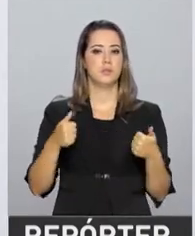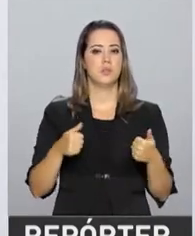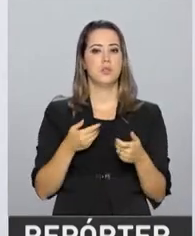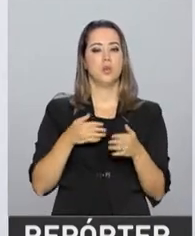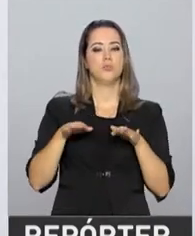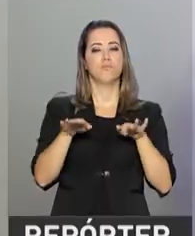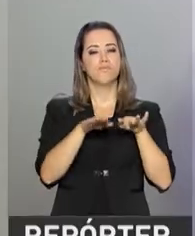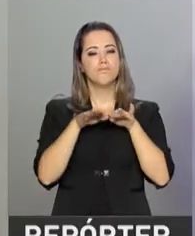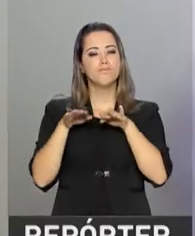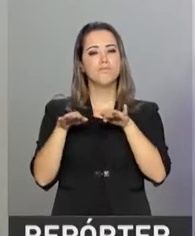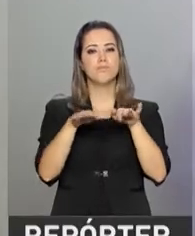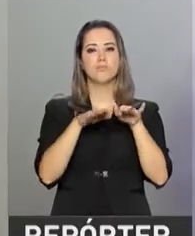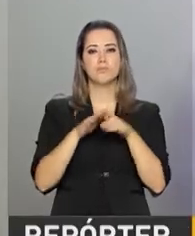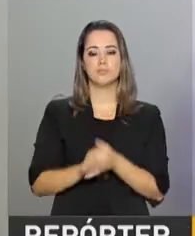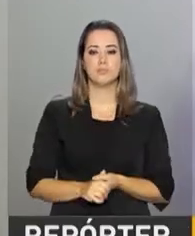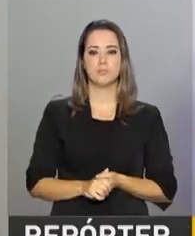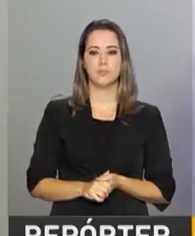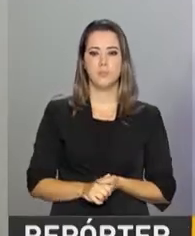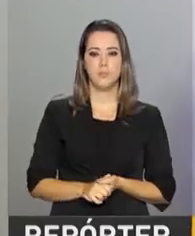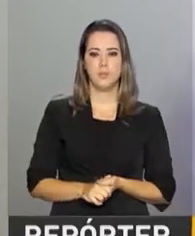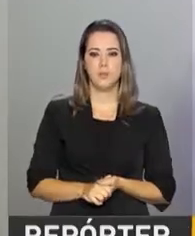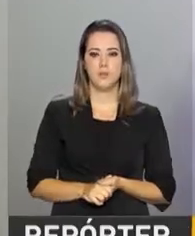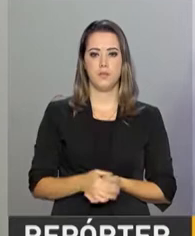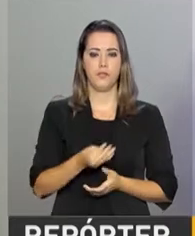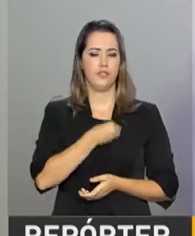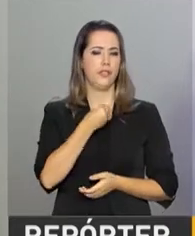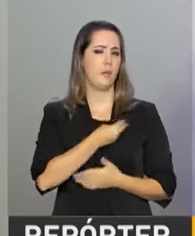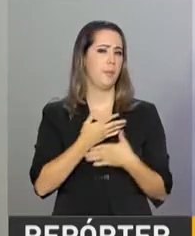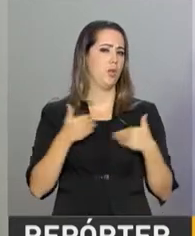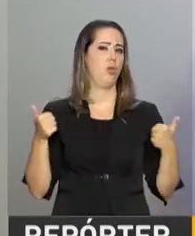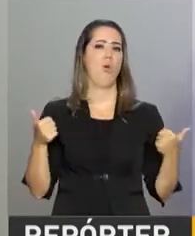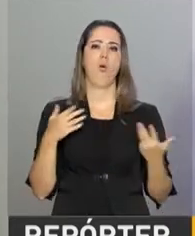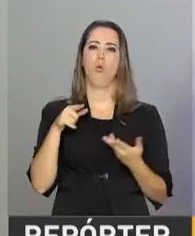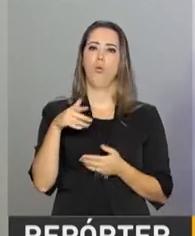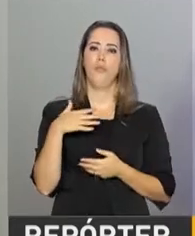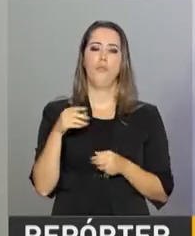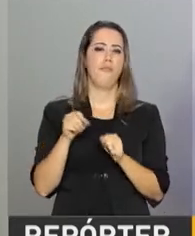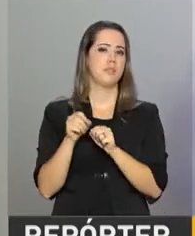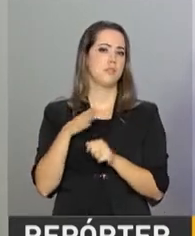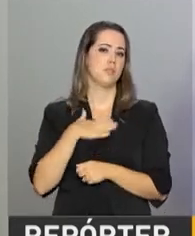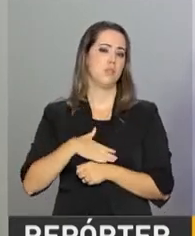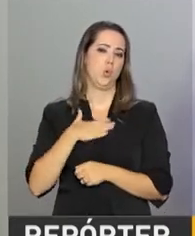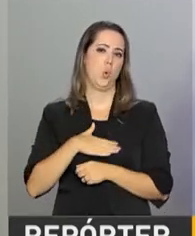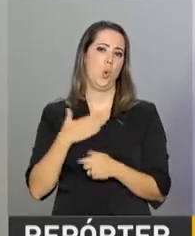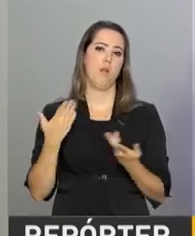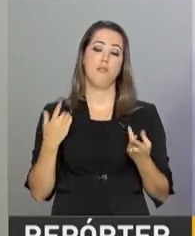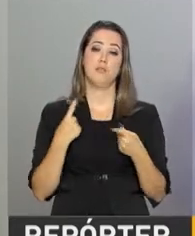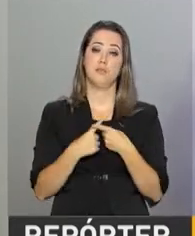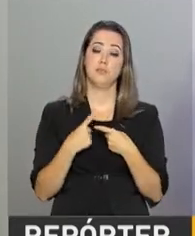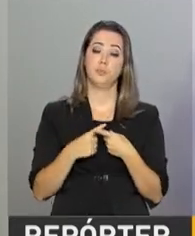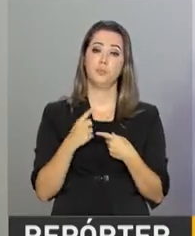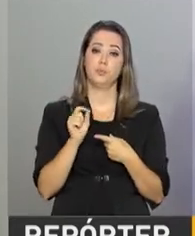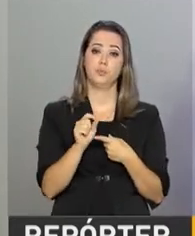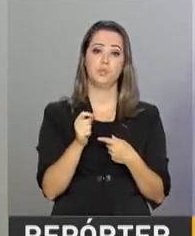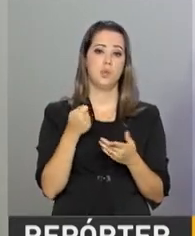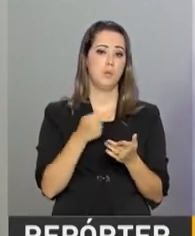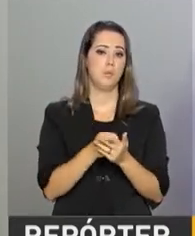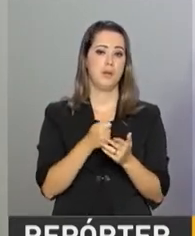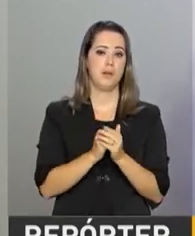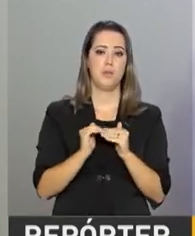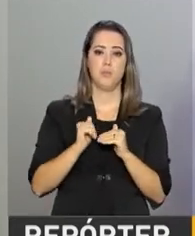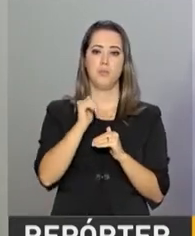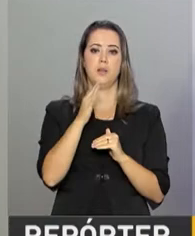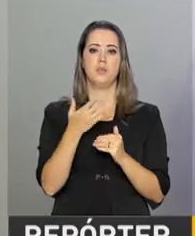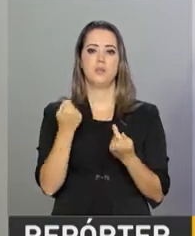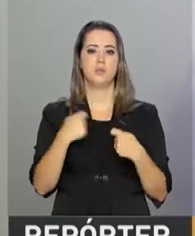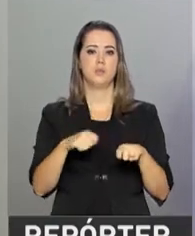equilíbrio este proporcionando muitas coisas legais fazer o que você gosta e e não pagar mais por